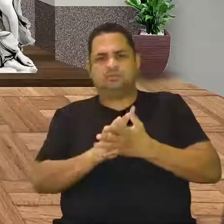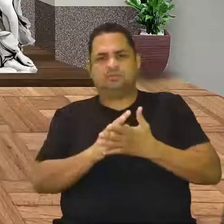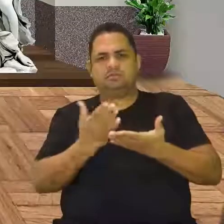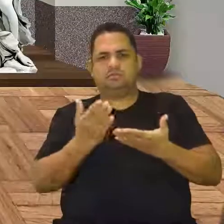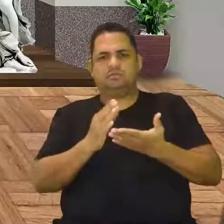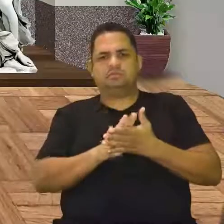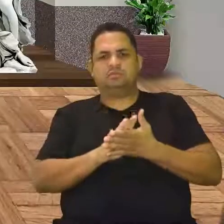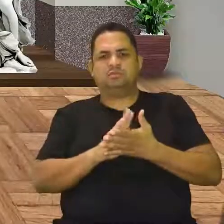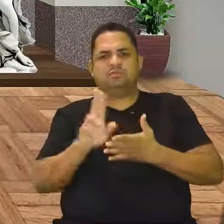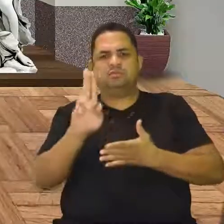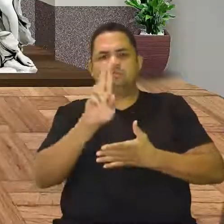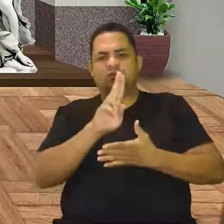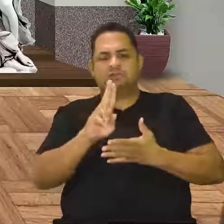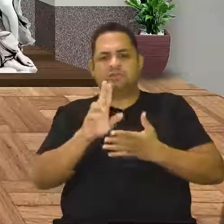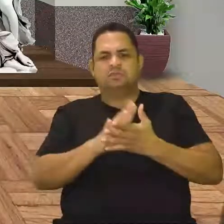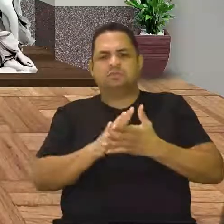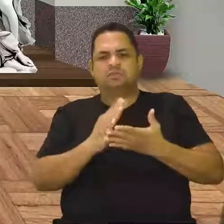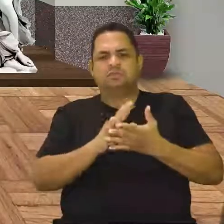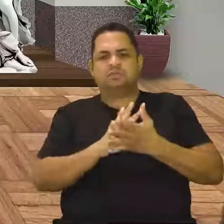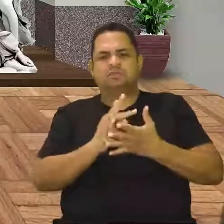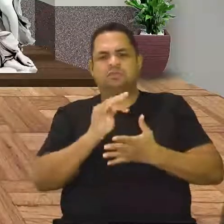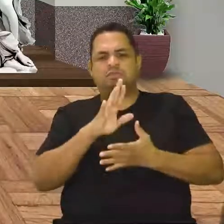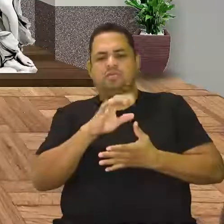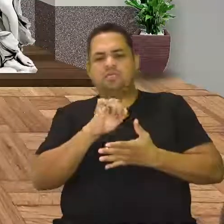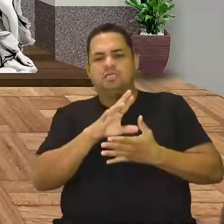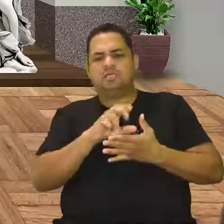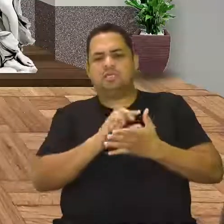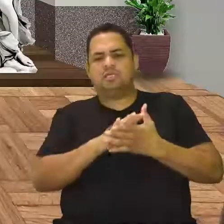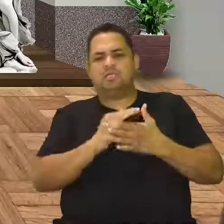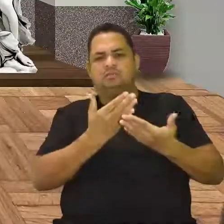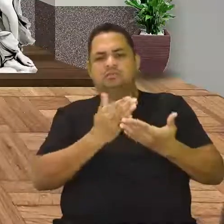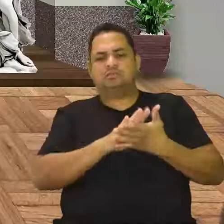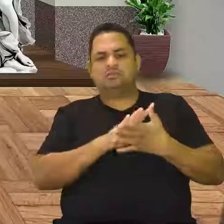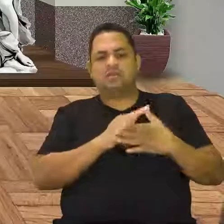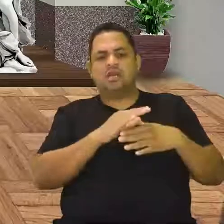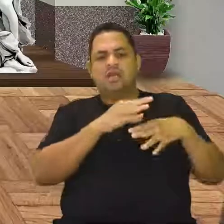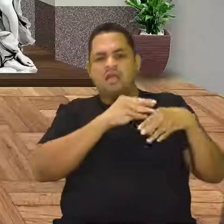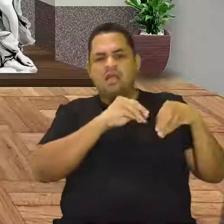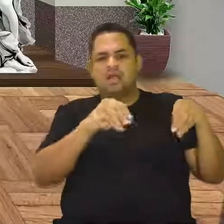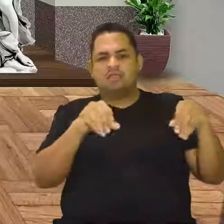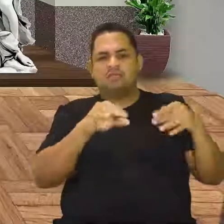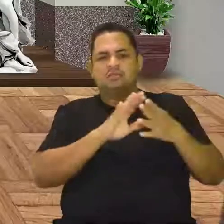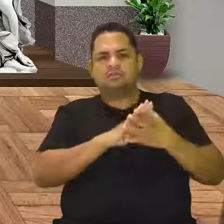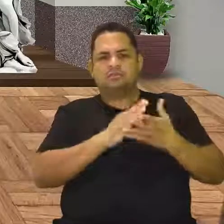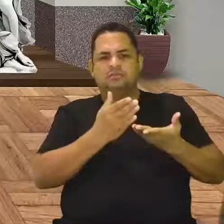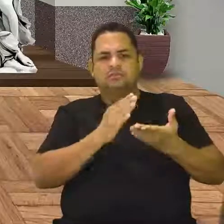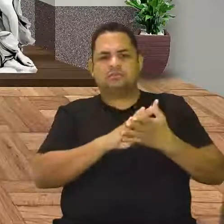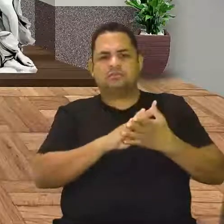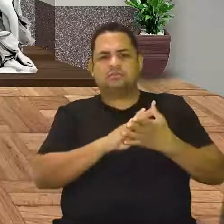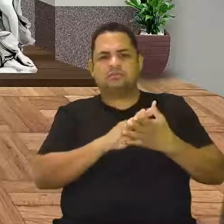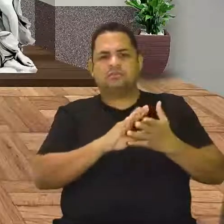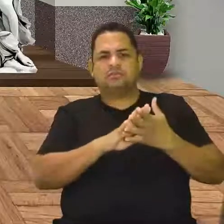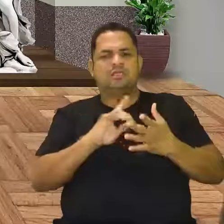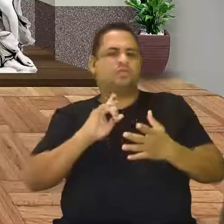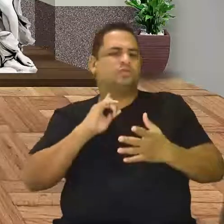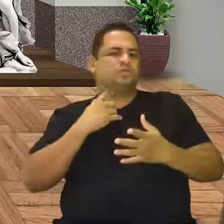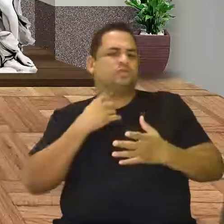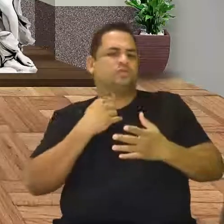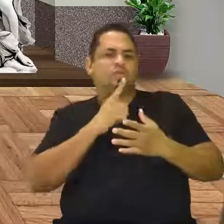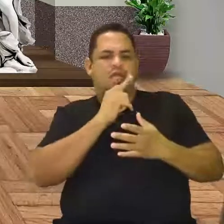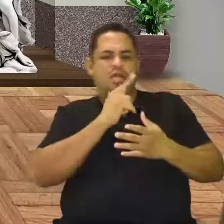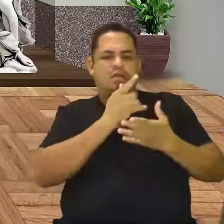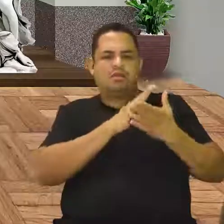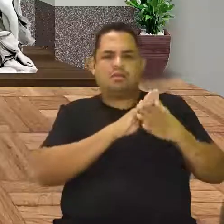terra arrasada por onde você passando os soldados eles contaminam as águas tiravam o